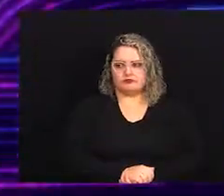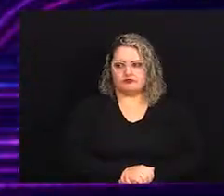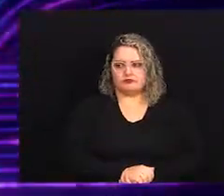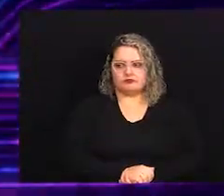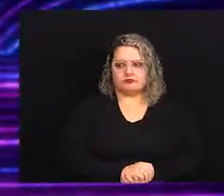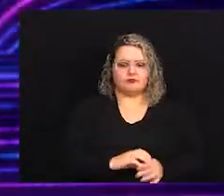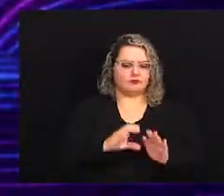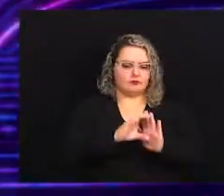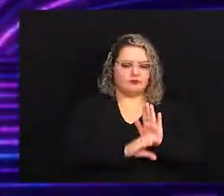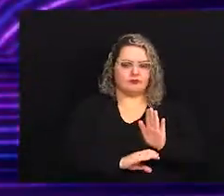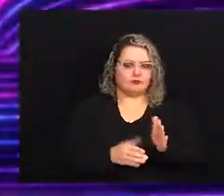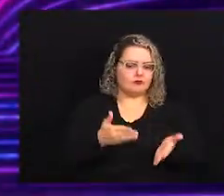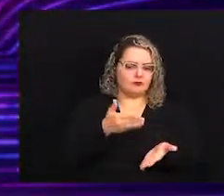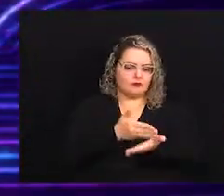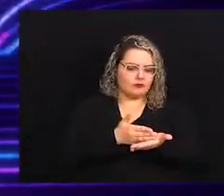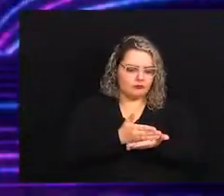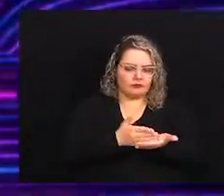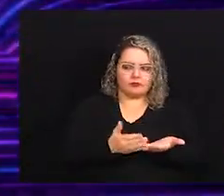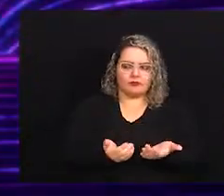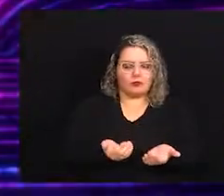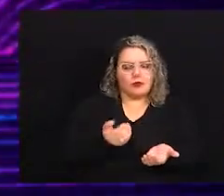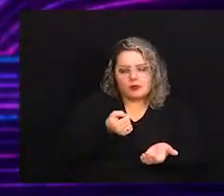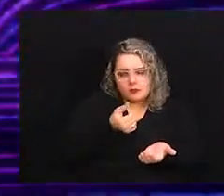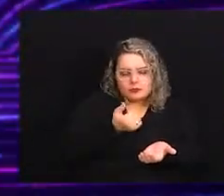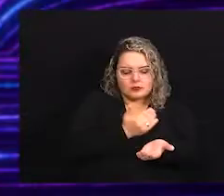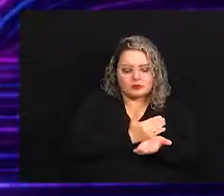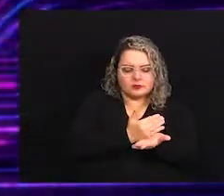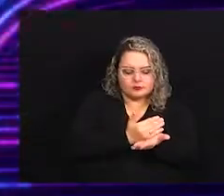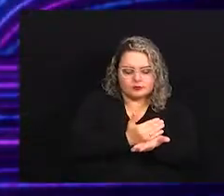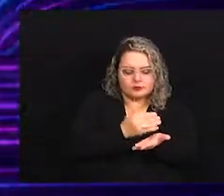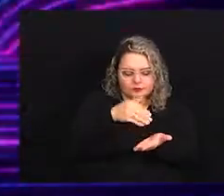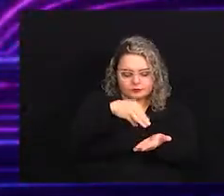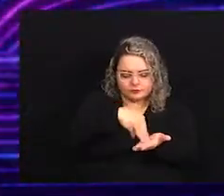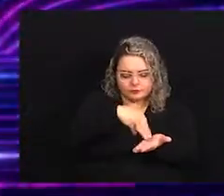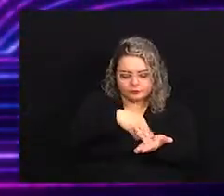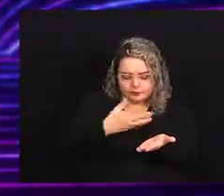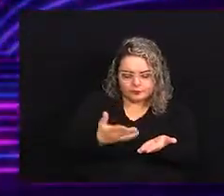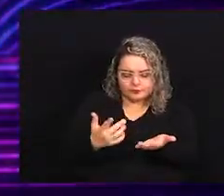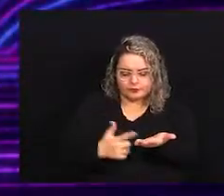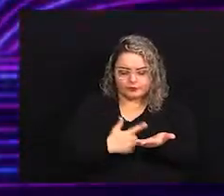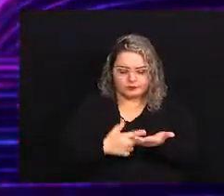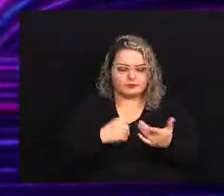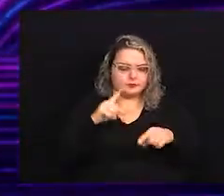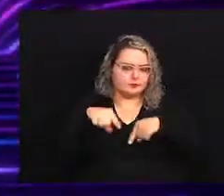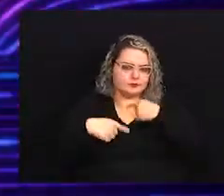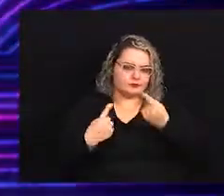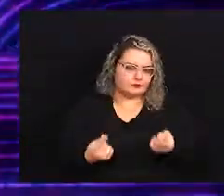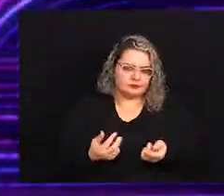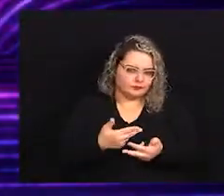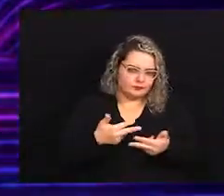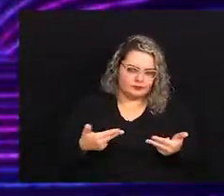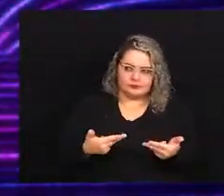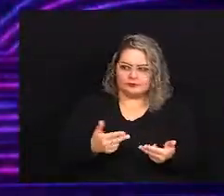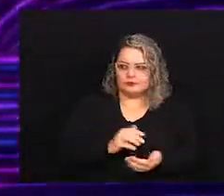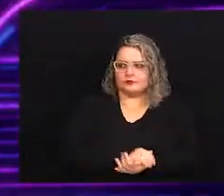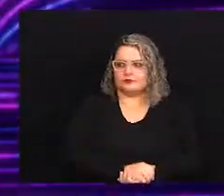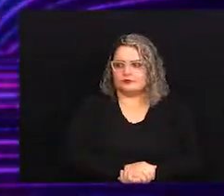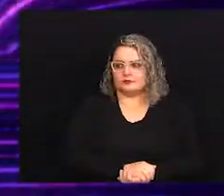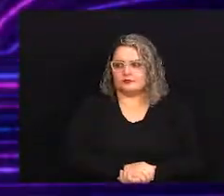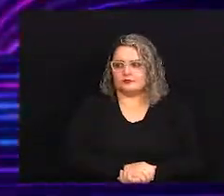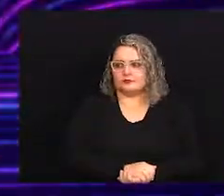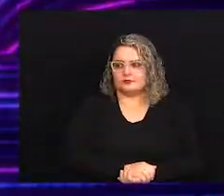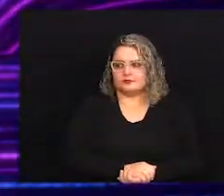apaguei, botei esse capítulo do final, botei no meio, do início pro meio do livro. Além de outros